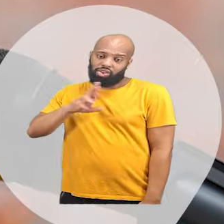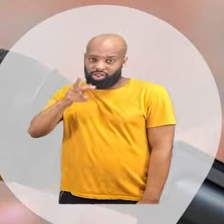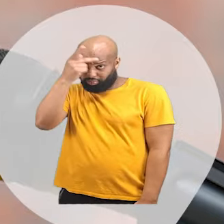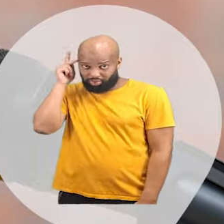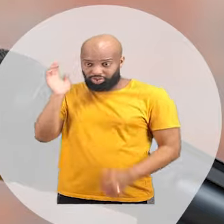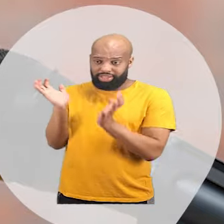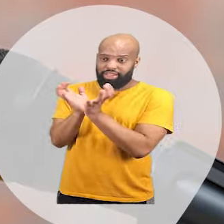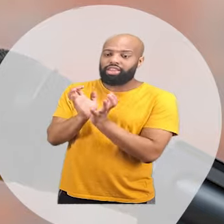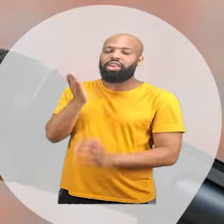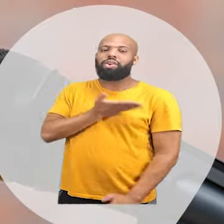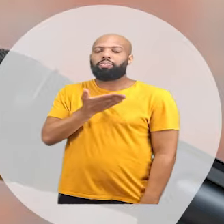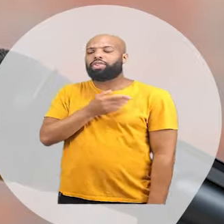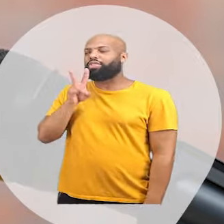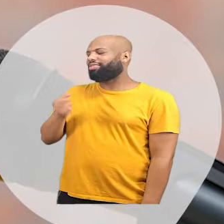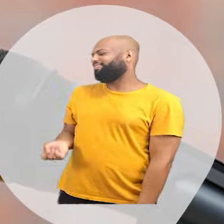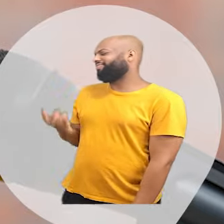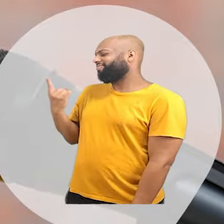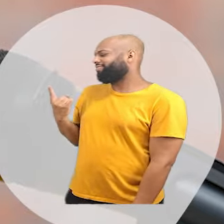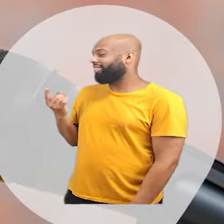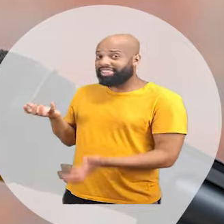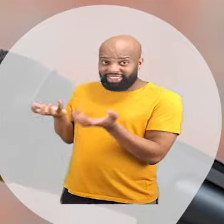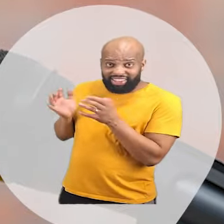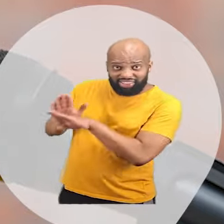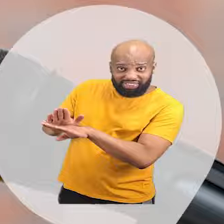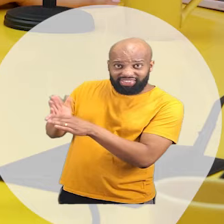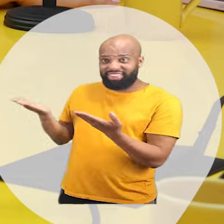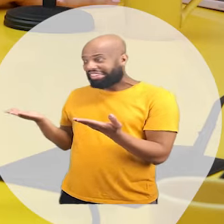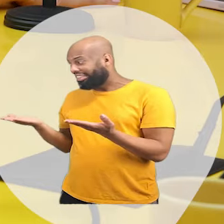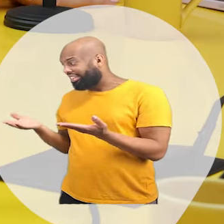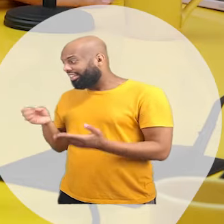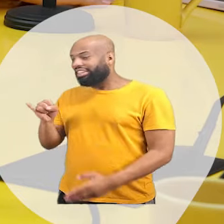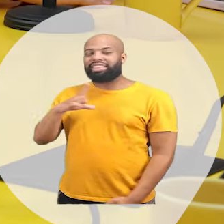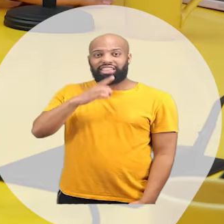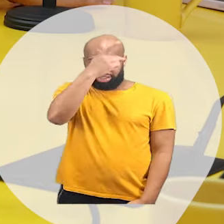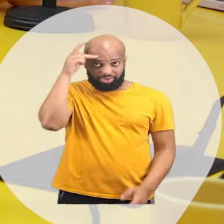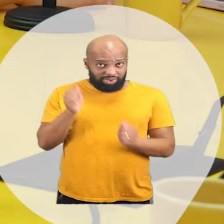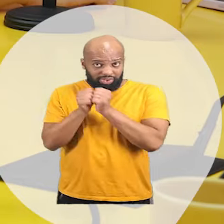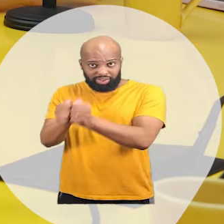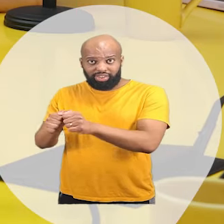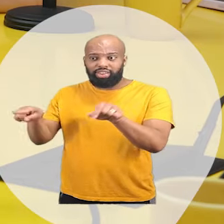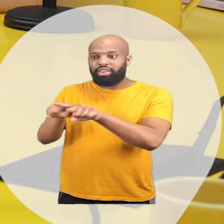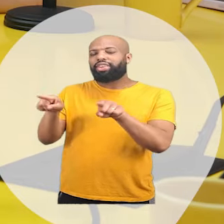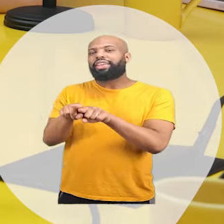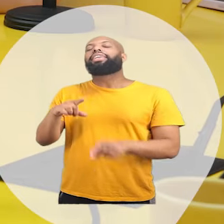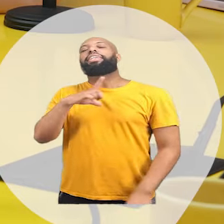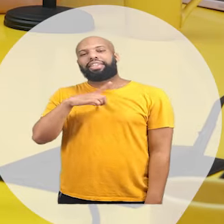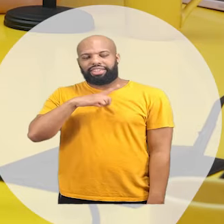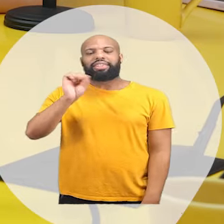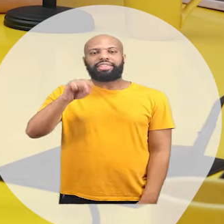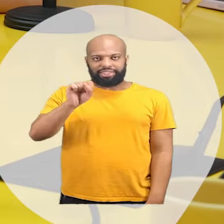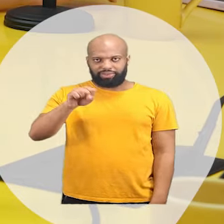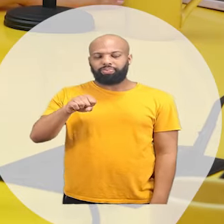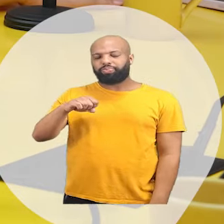da equipe eu levo alguma amiga ela fica tipo que ajuda se você tem alguém que te acompanha também né a gente